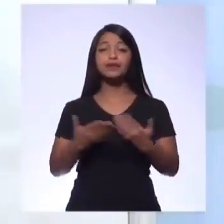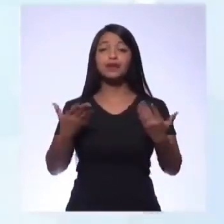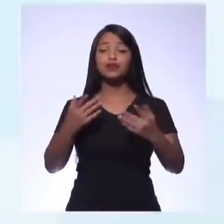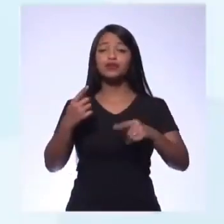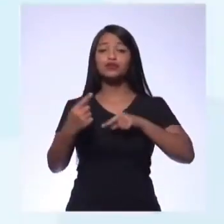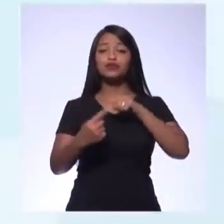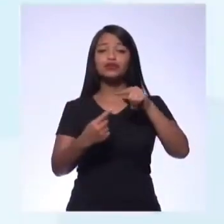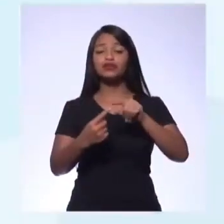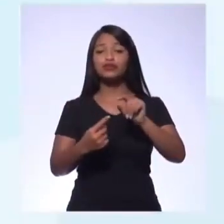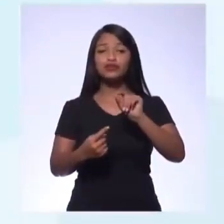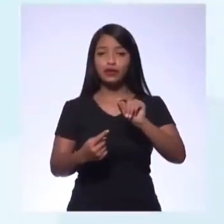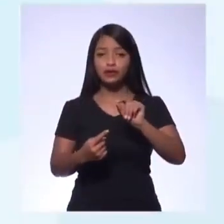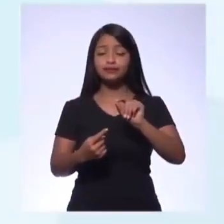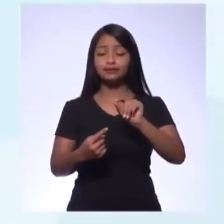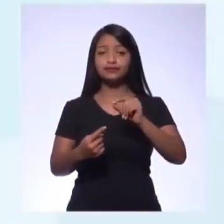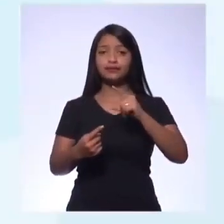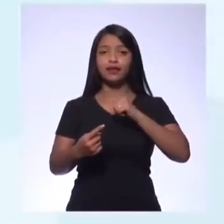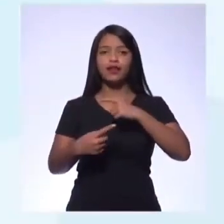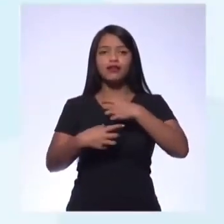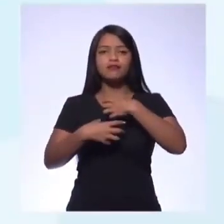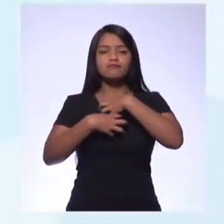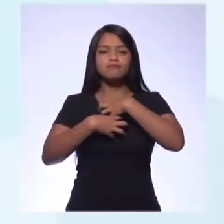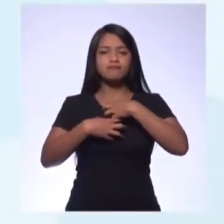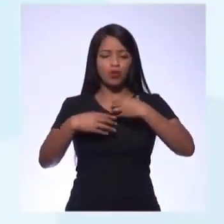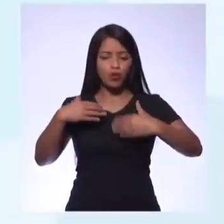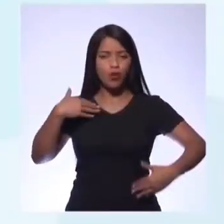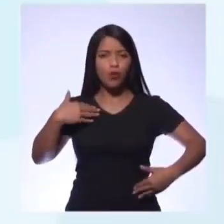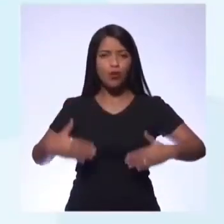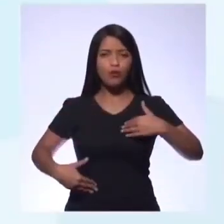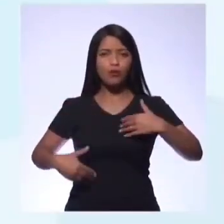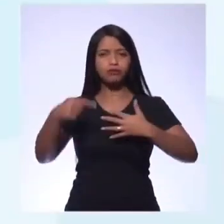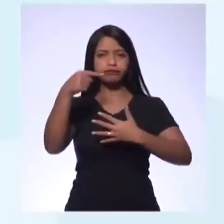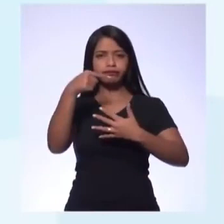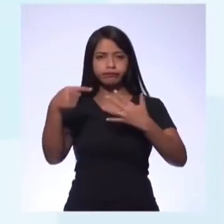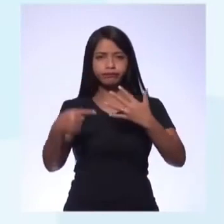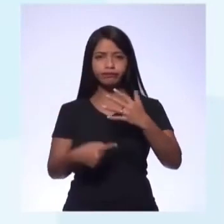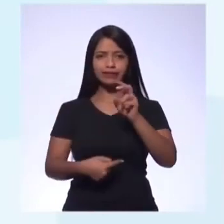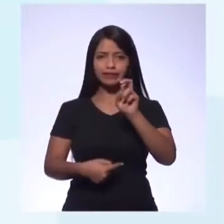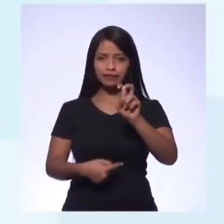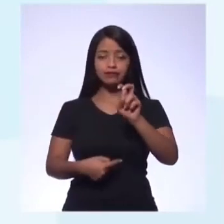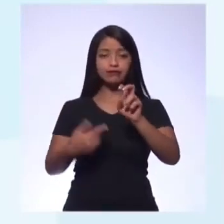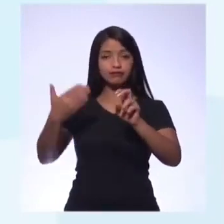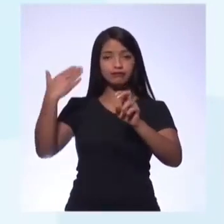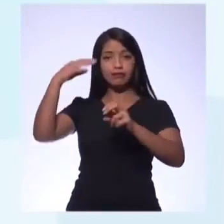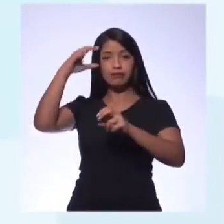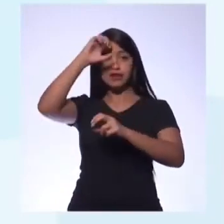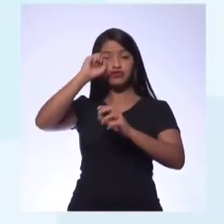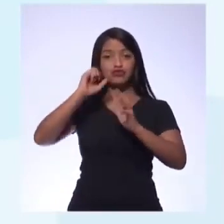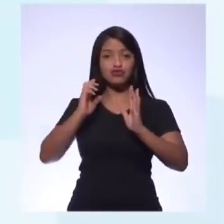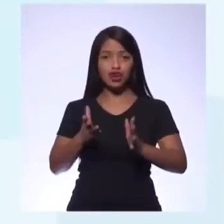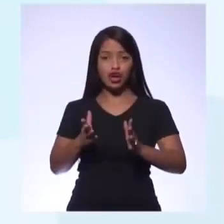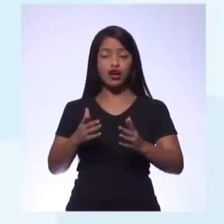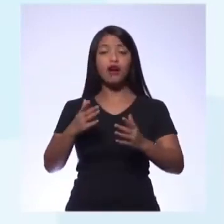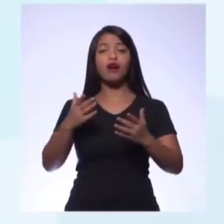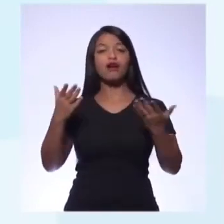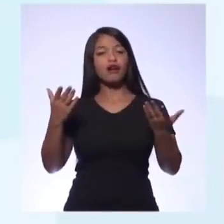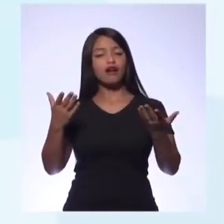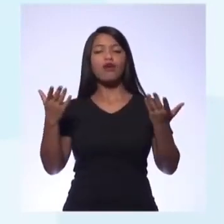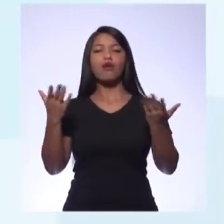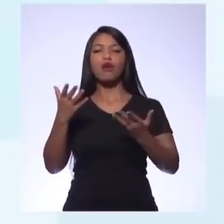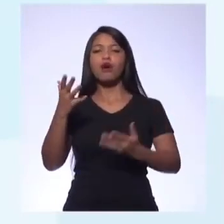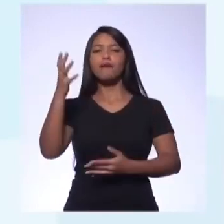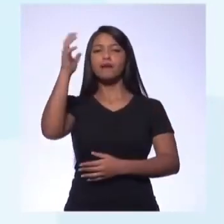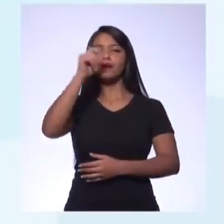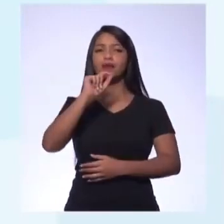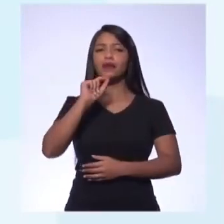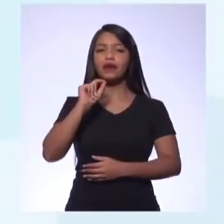O objetivo é a gente pegar todos esses sentidos que a gente trabalhou em aulas passadas e perceber que eles estão interligados com as funções